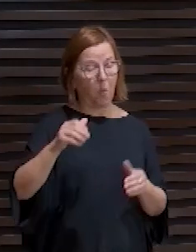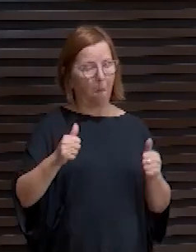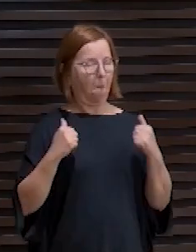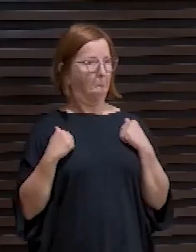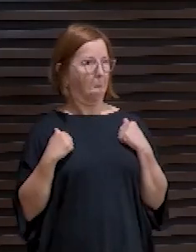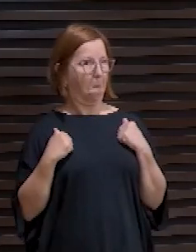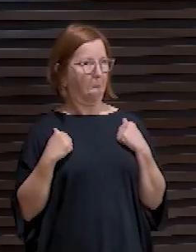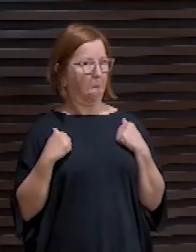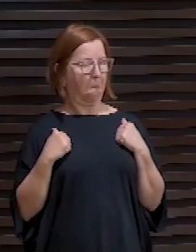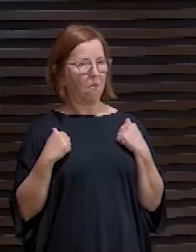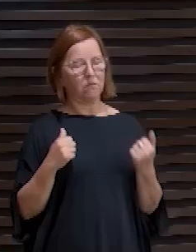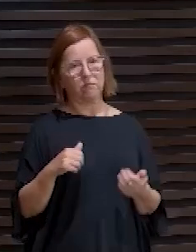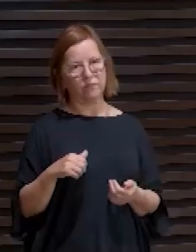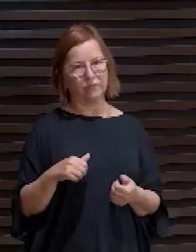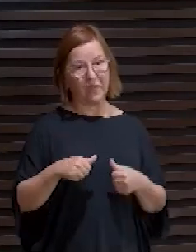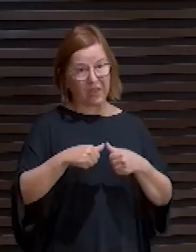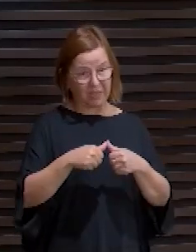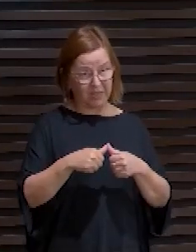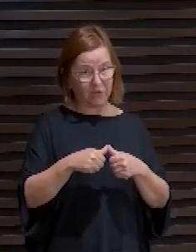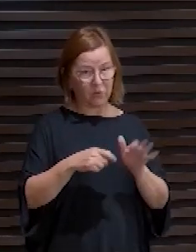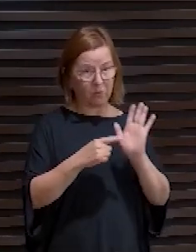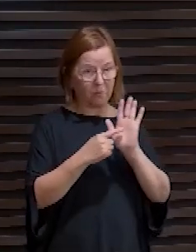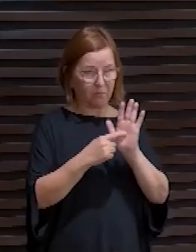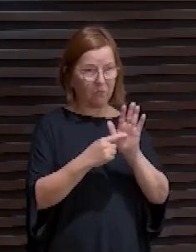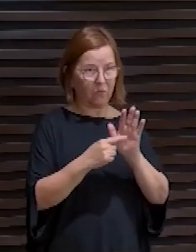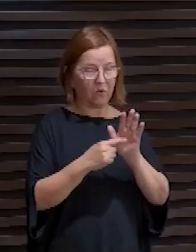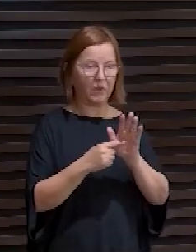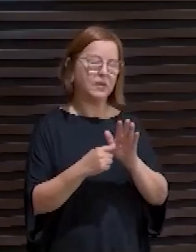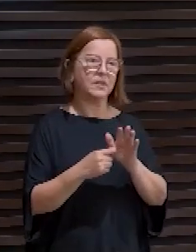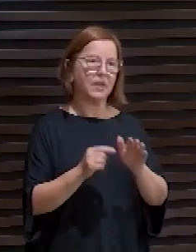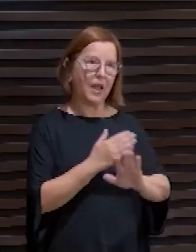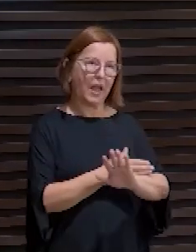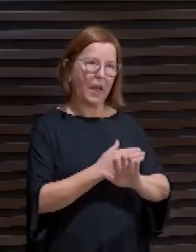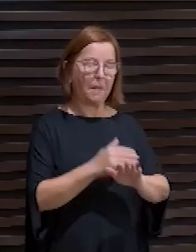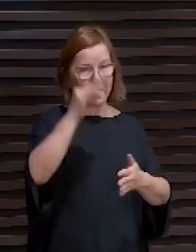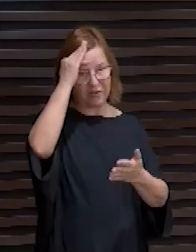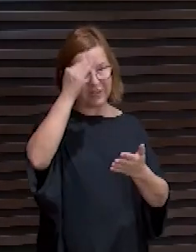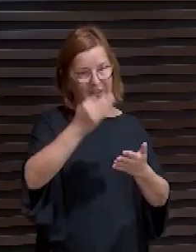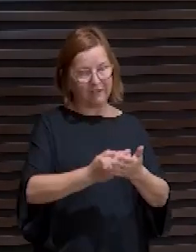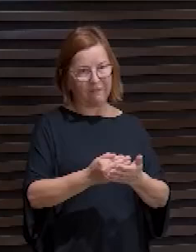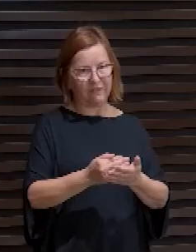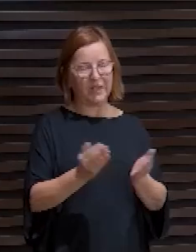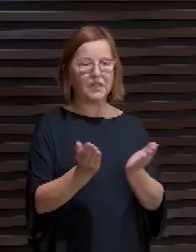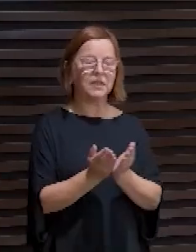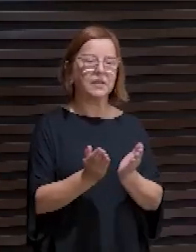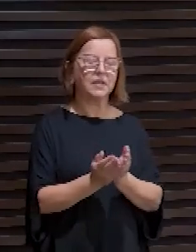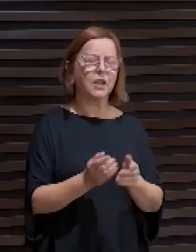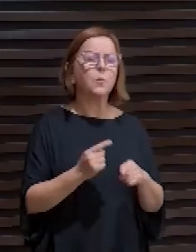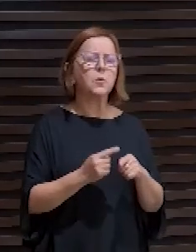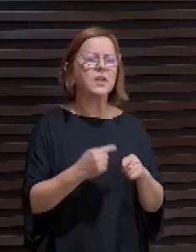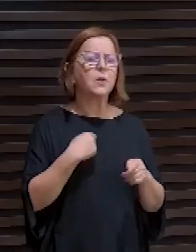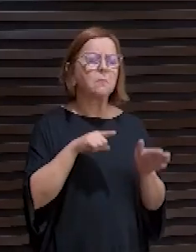um aspecto bem prático da fé cristã. Por que eu estou fazendo esse questionamento para vocês? Para mim também.